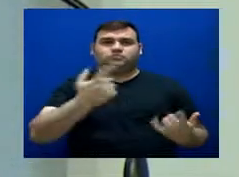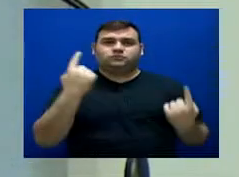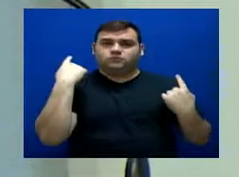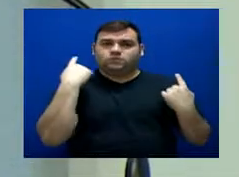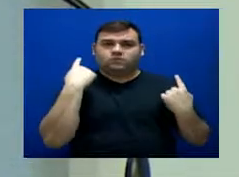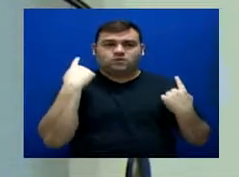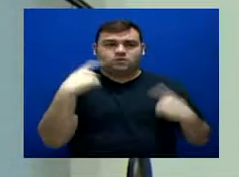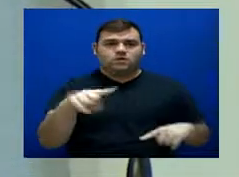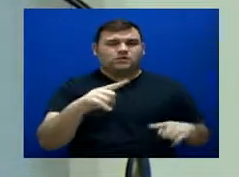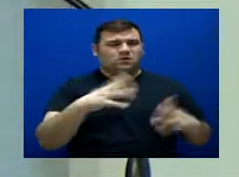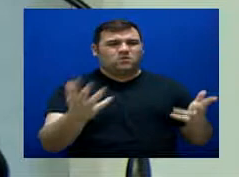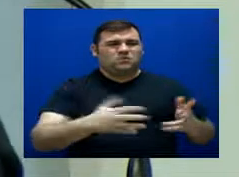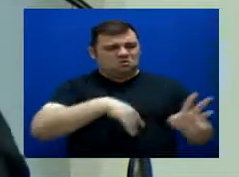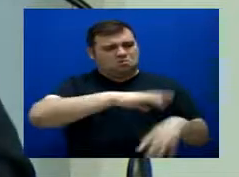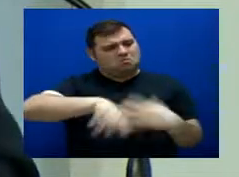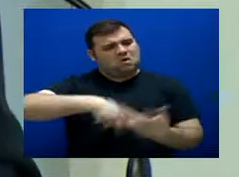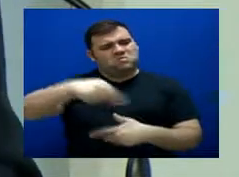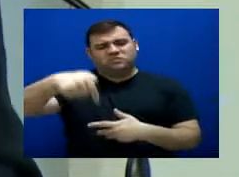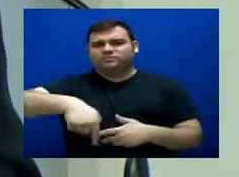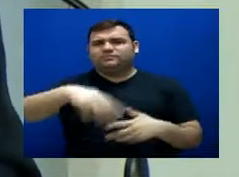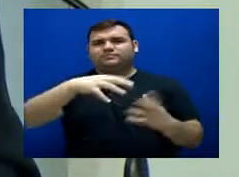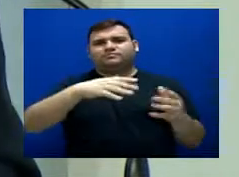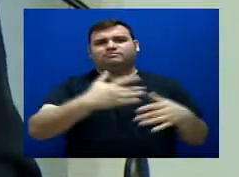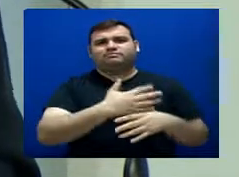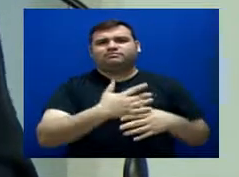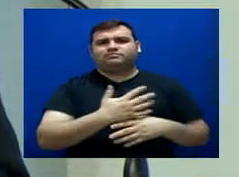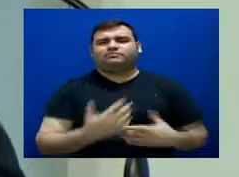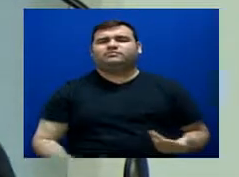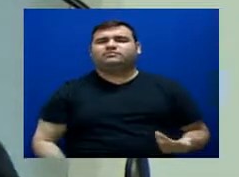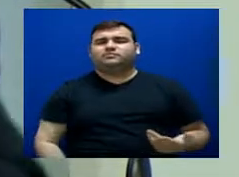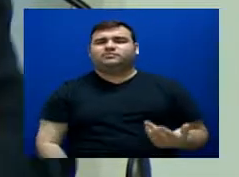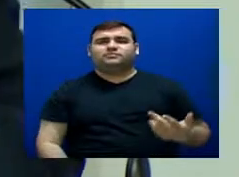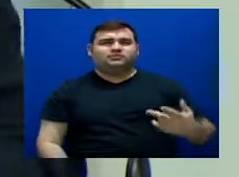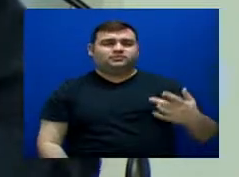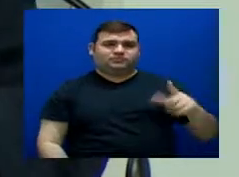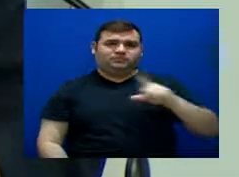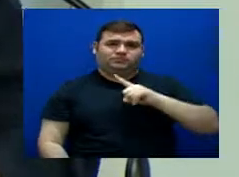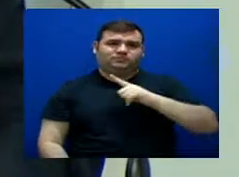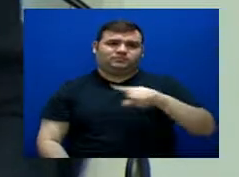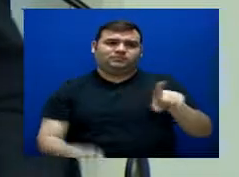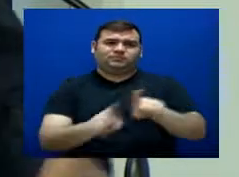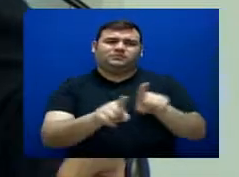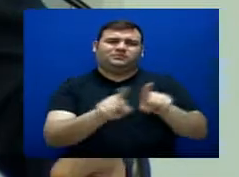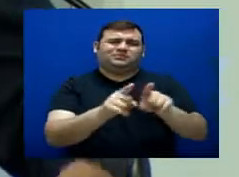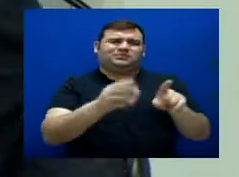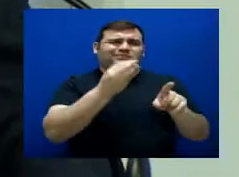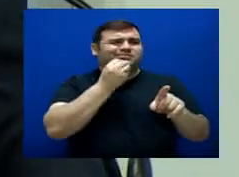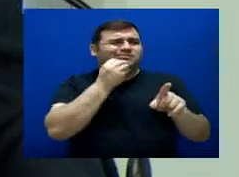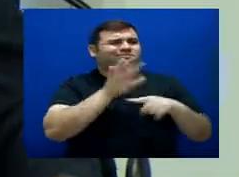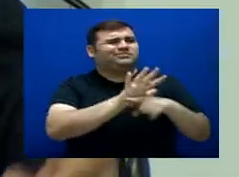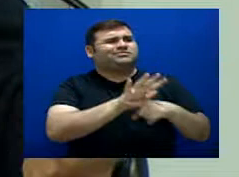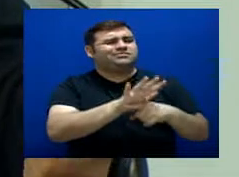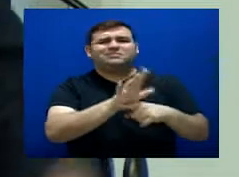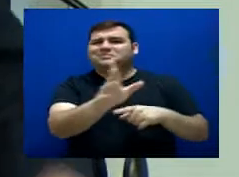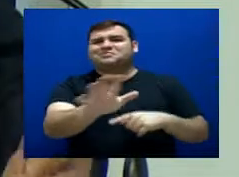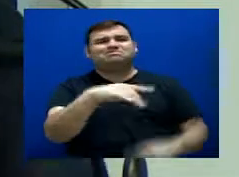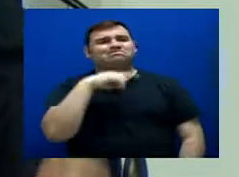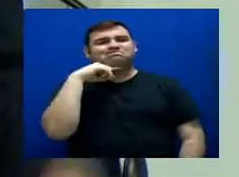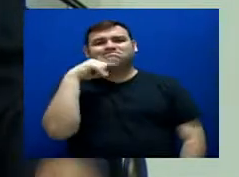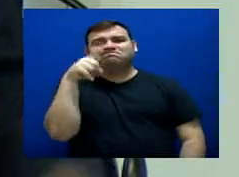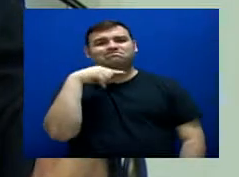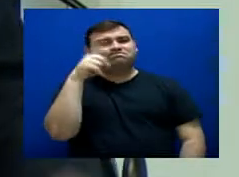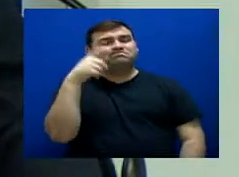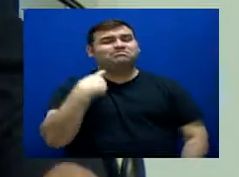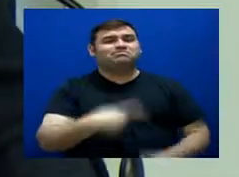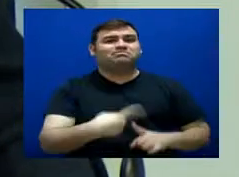contra a desorganização na nossa cidade. A polícia ainda que tente fazer, mas ela não consegue, porque uma lei breca